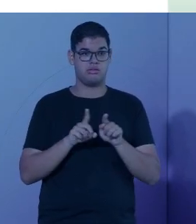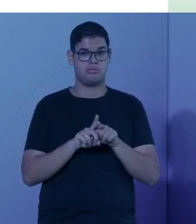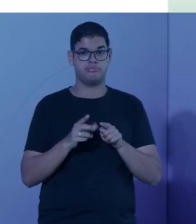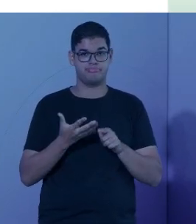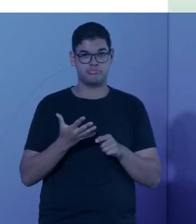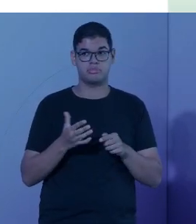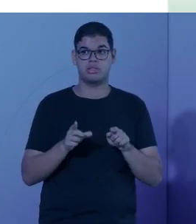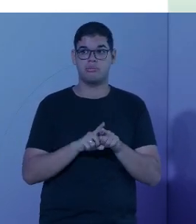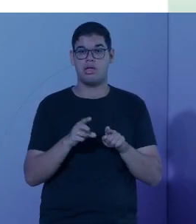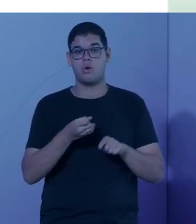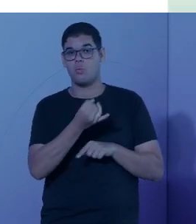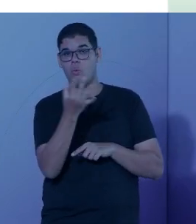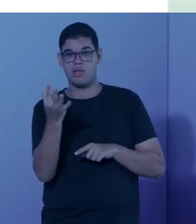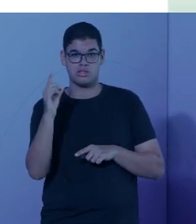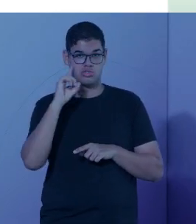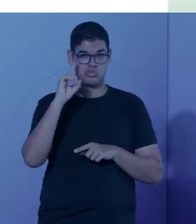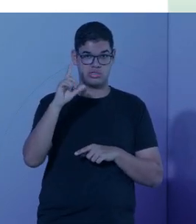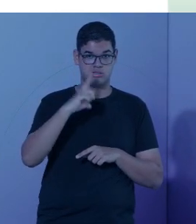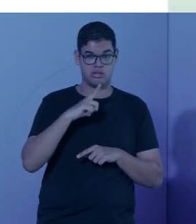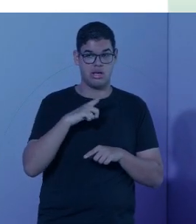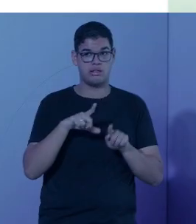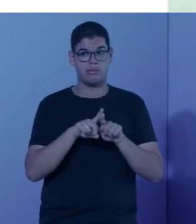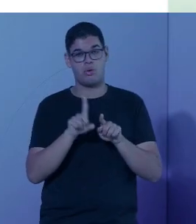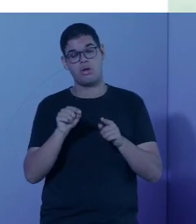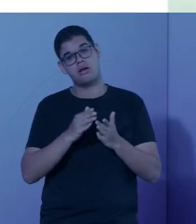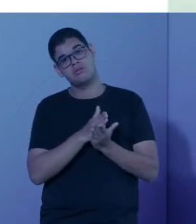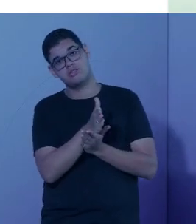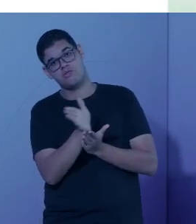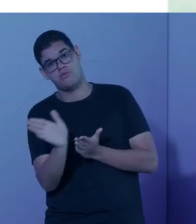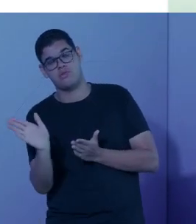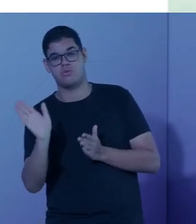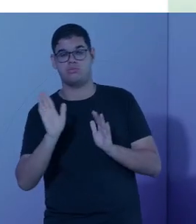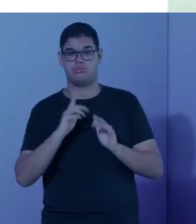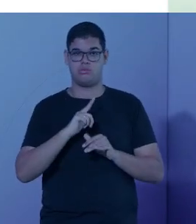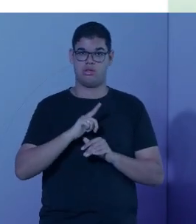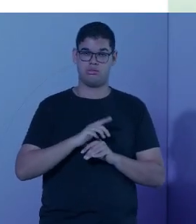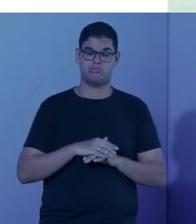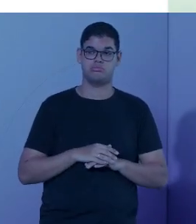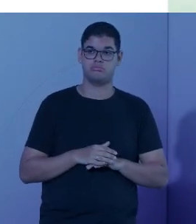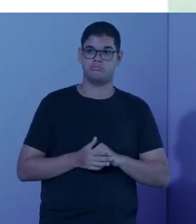CIA, quantidade de dias, e o desvio padrão. Tá?